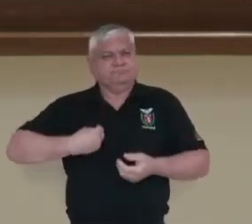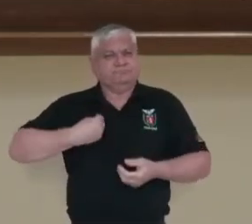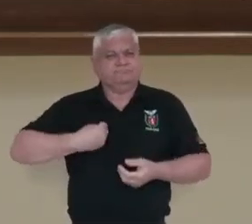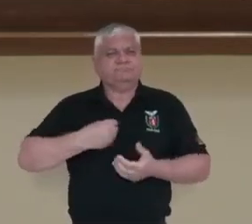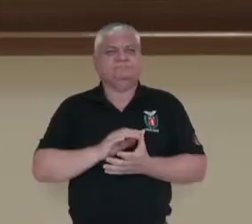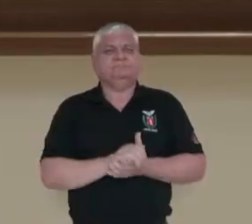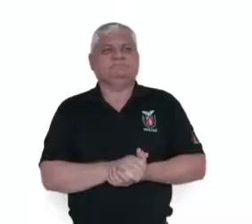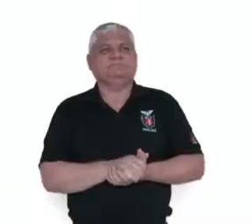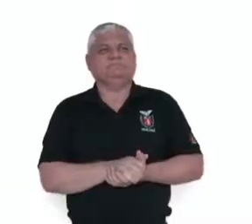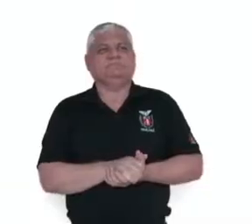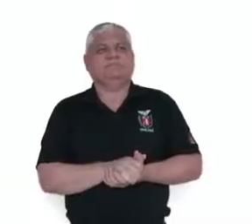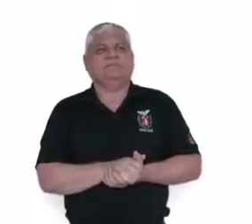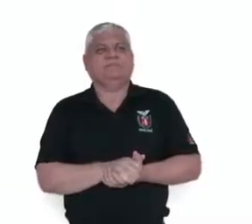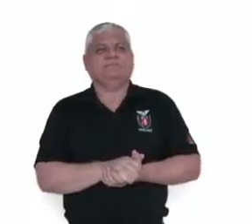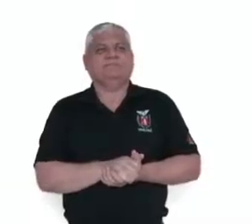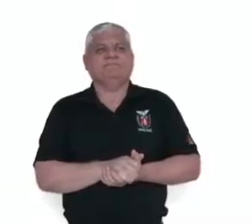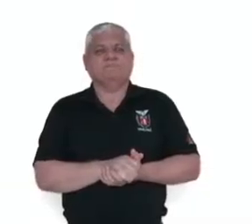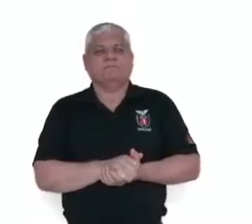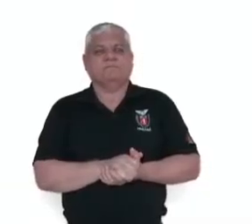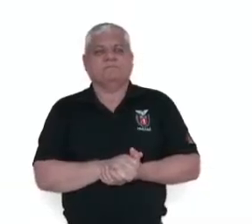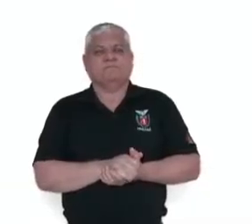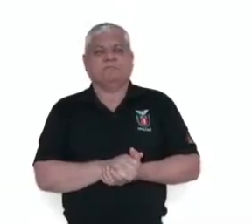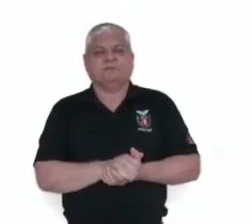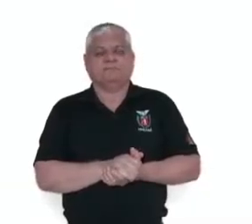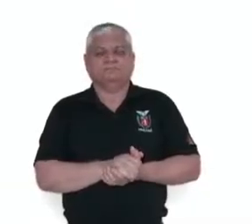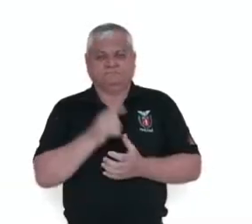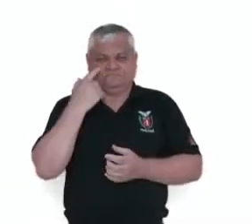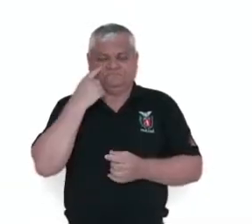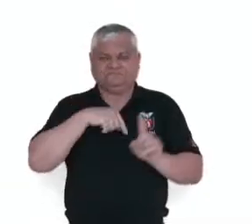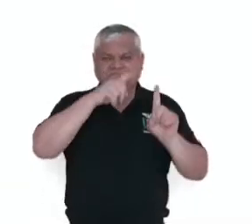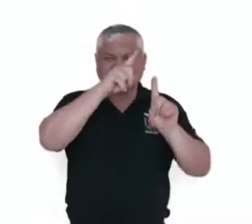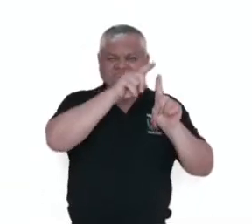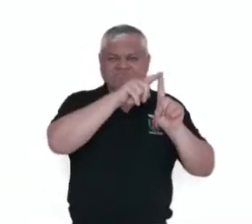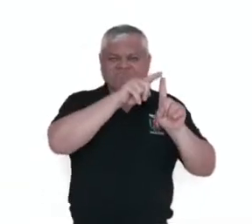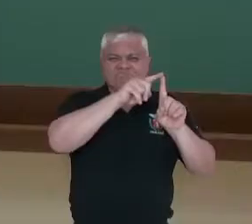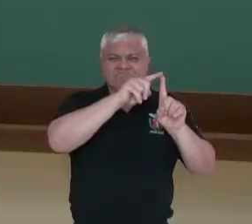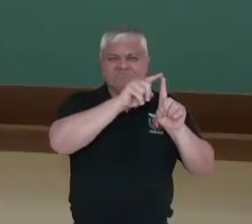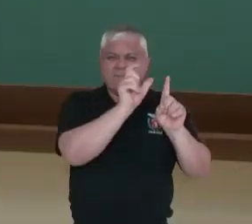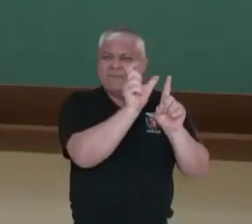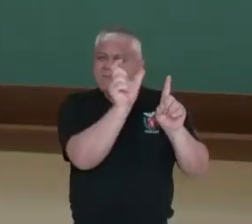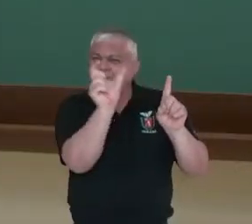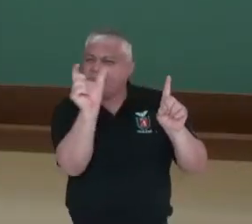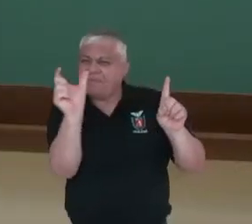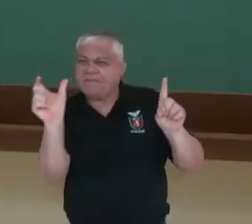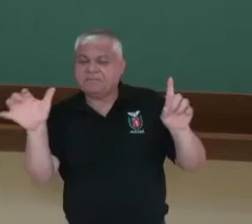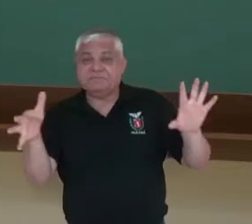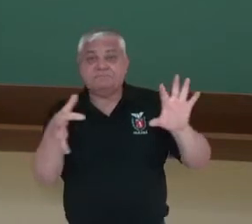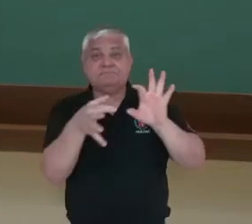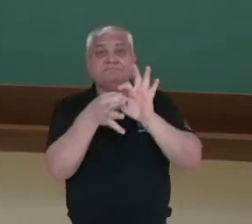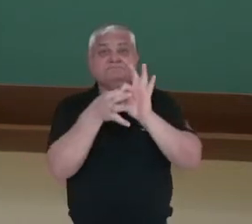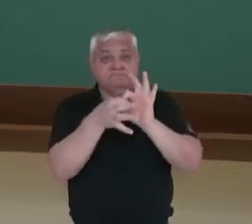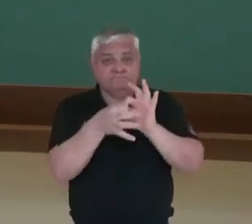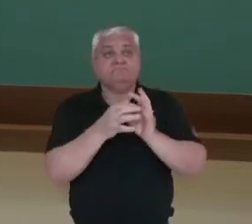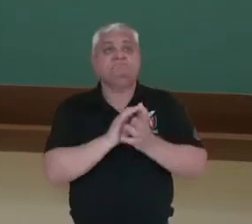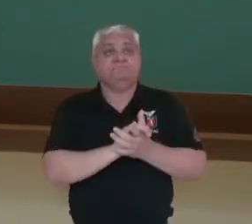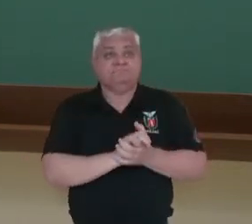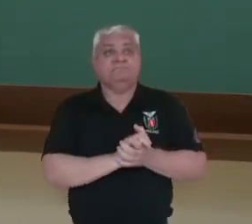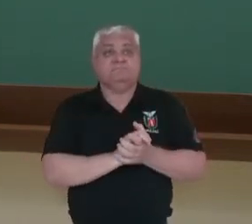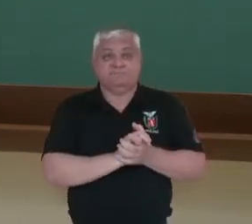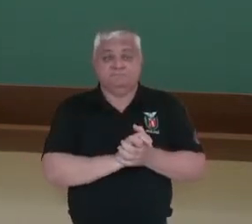Legal? Então, essas tipologias de direitos estão totalmente interligados, e isso é fundamental do conhecimento de